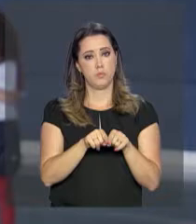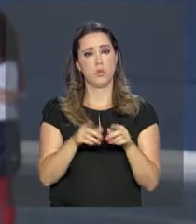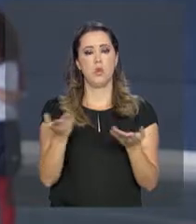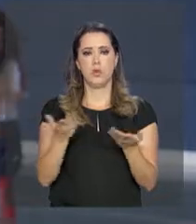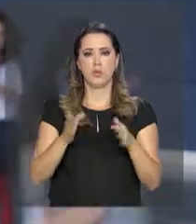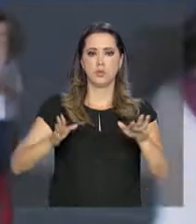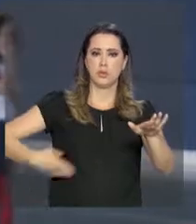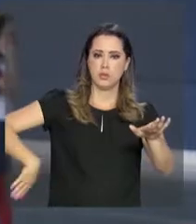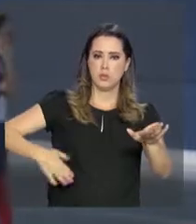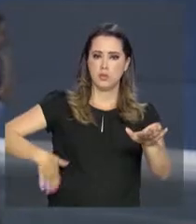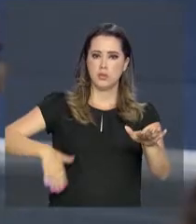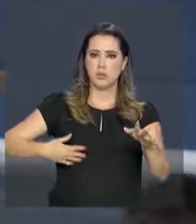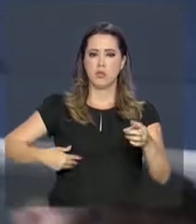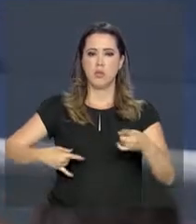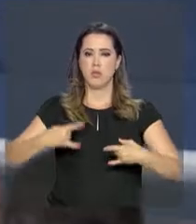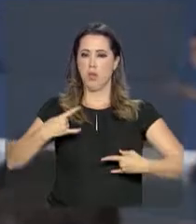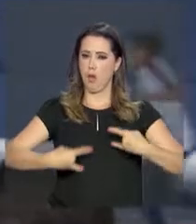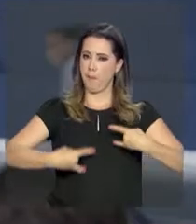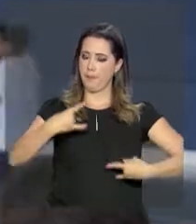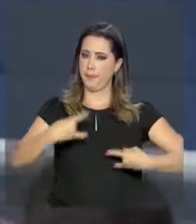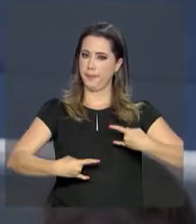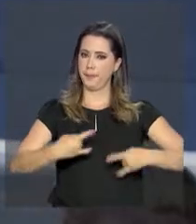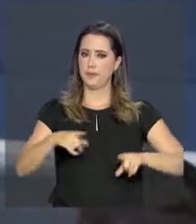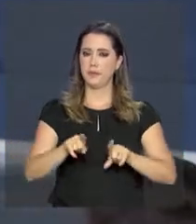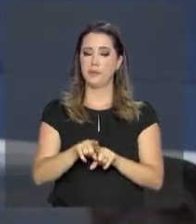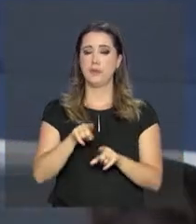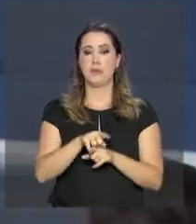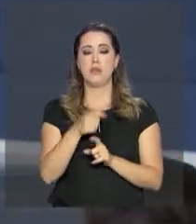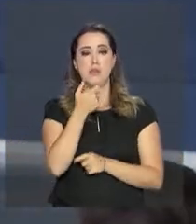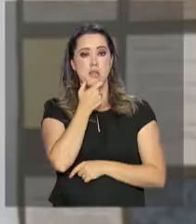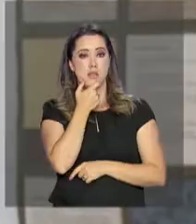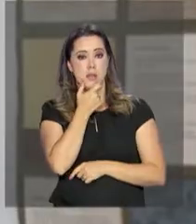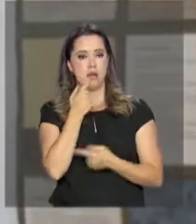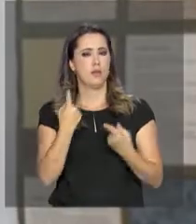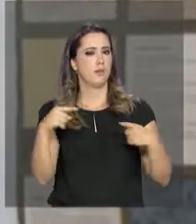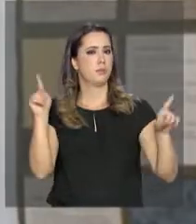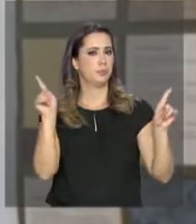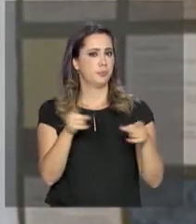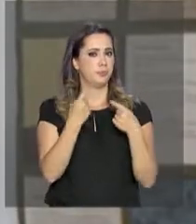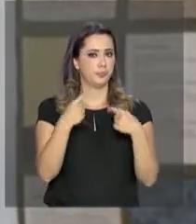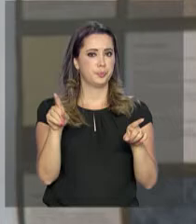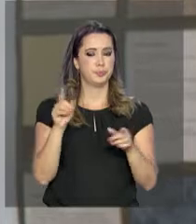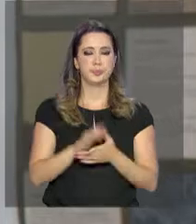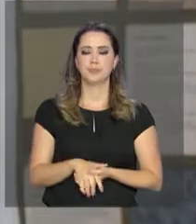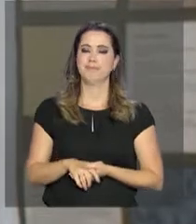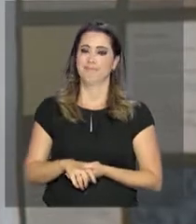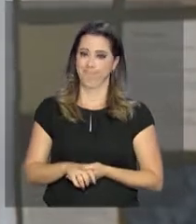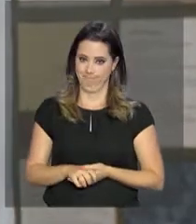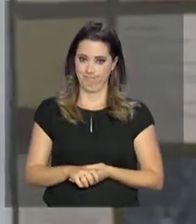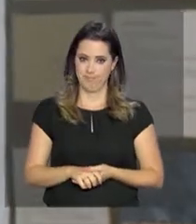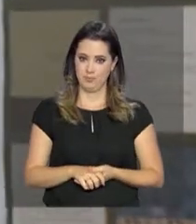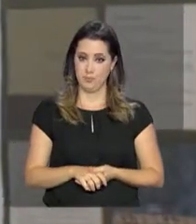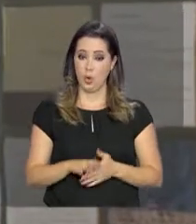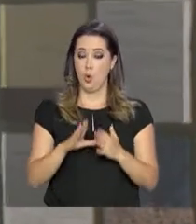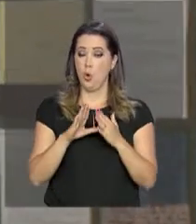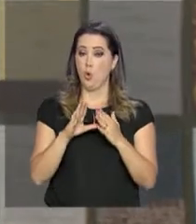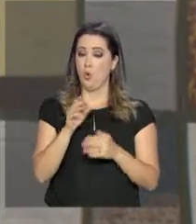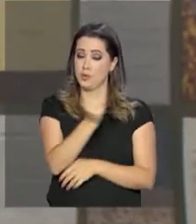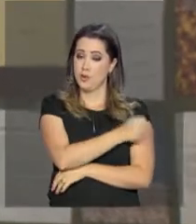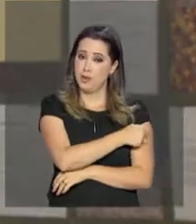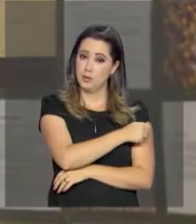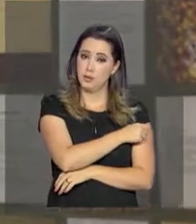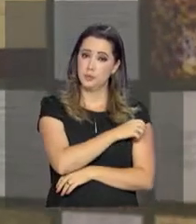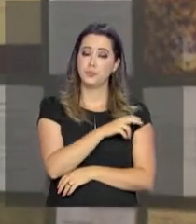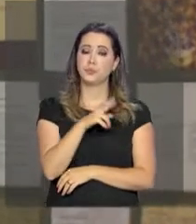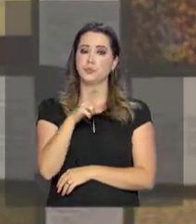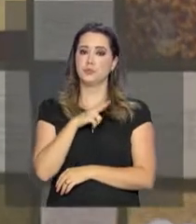robótica inglês psicomotricidade e música os alunos matriculados nas escolas particulares são em menor